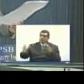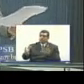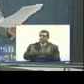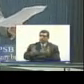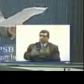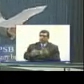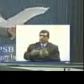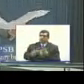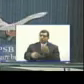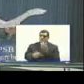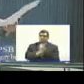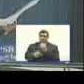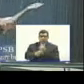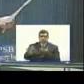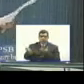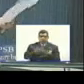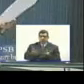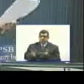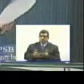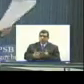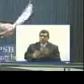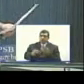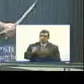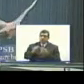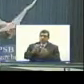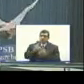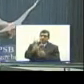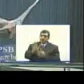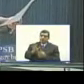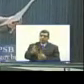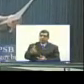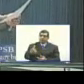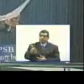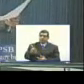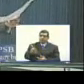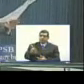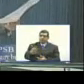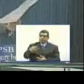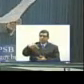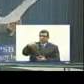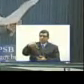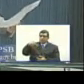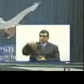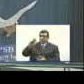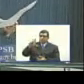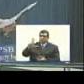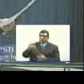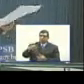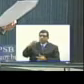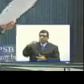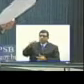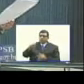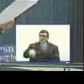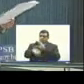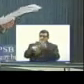com a contratação de servidores temporários numa proporção de 7 mil temporários para 1.500